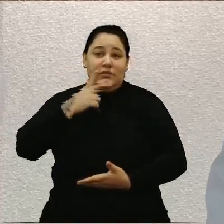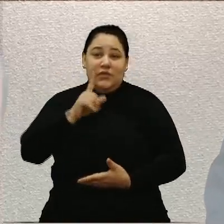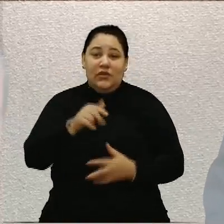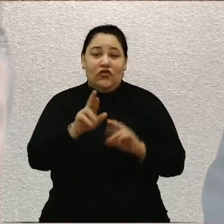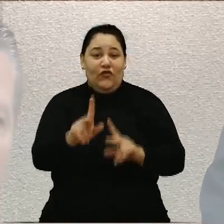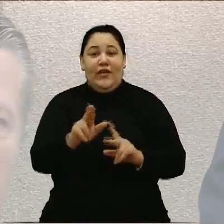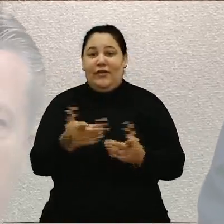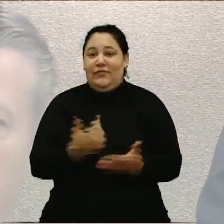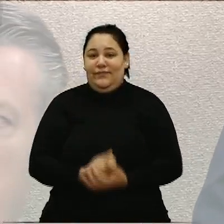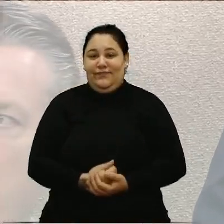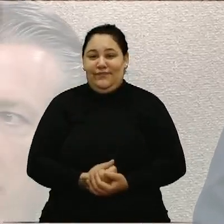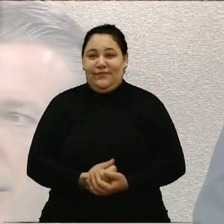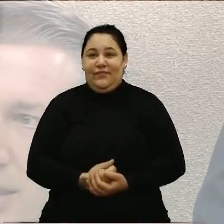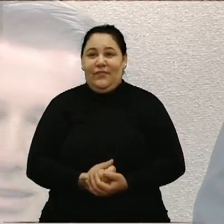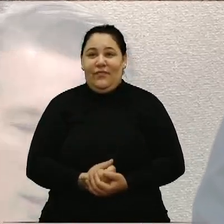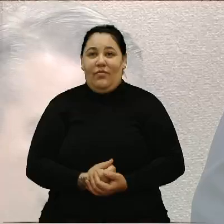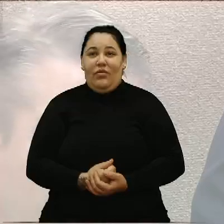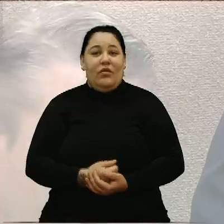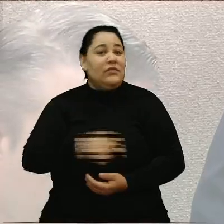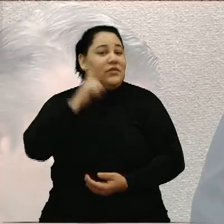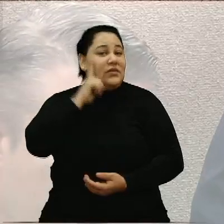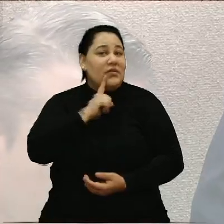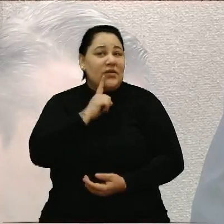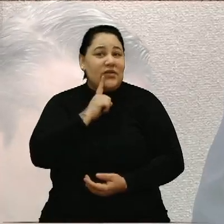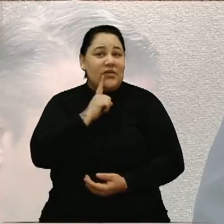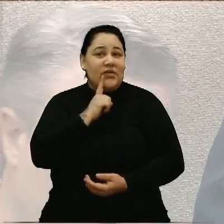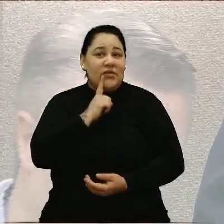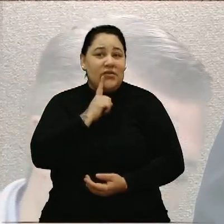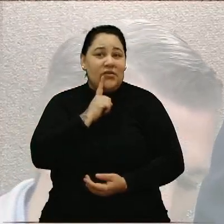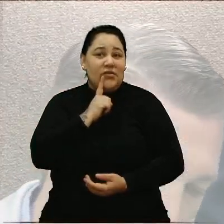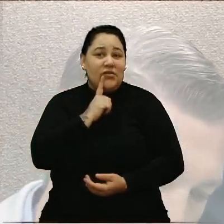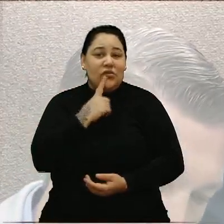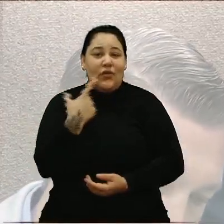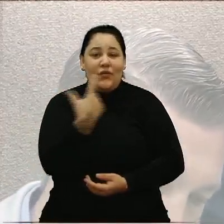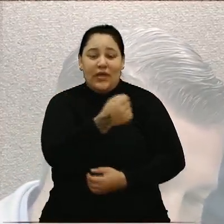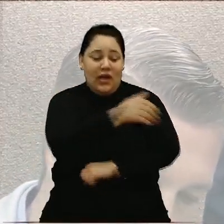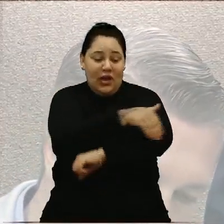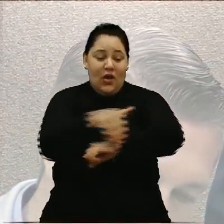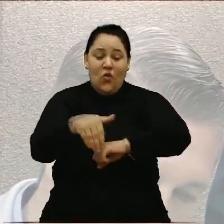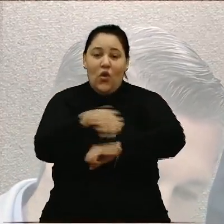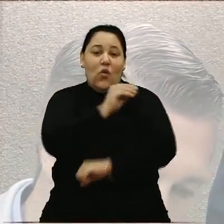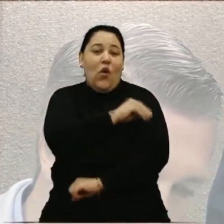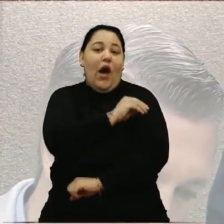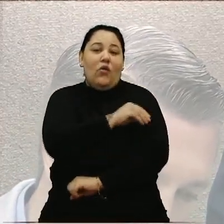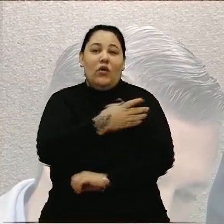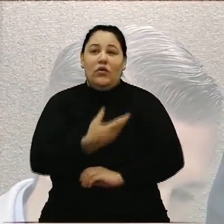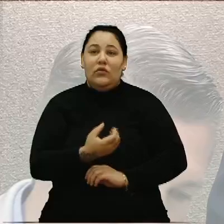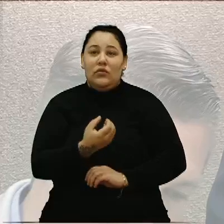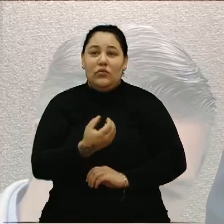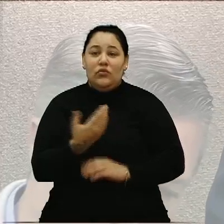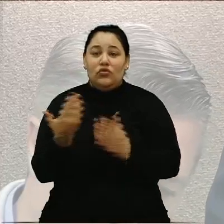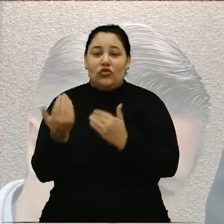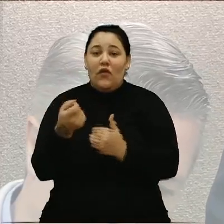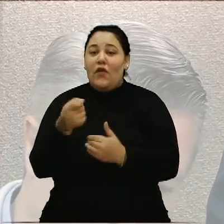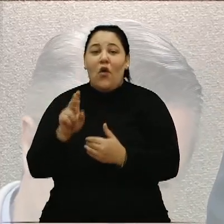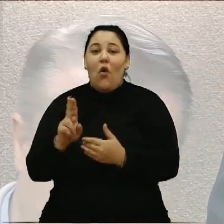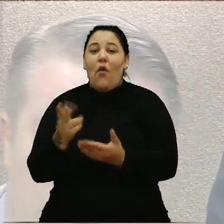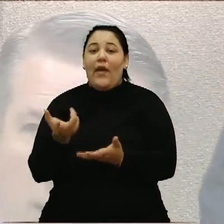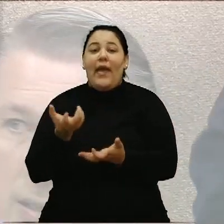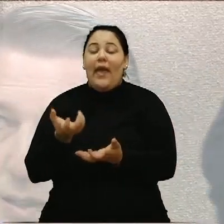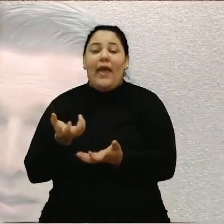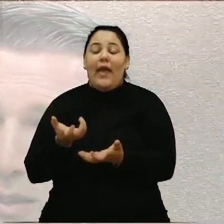Estados Unidos, você não sai na rua com uma garrafa de álcool. Os jovens, ou quem for comprar, né, não